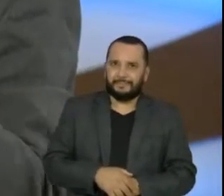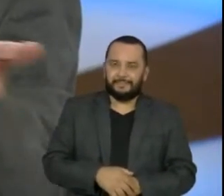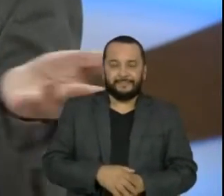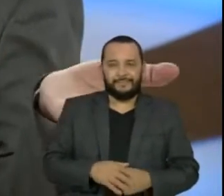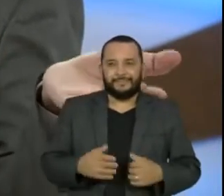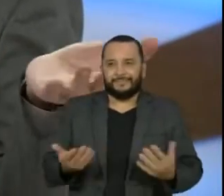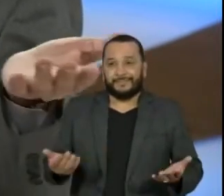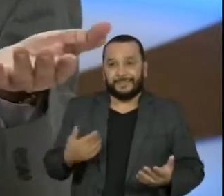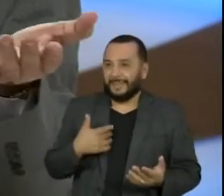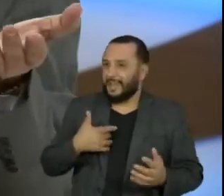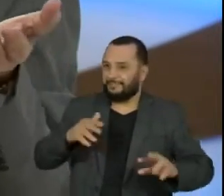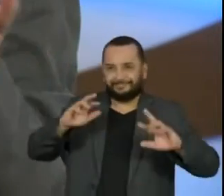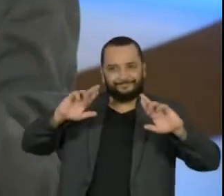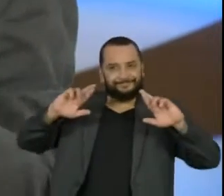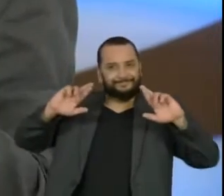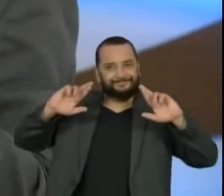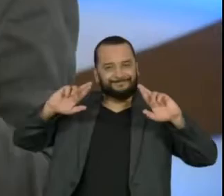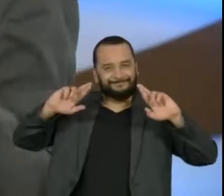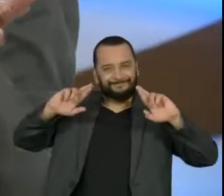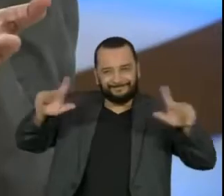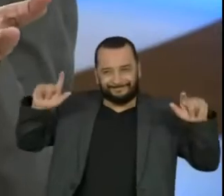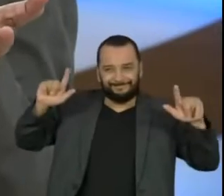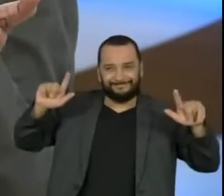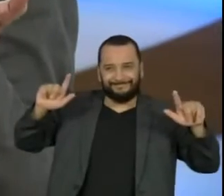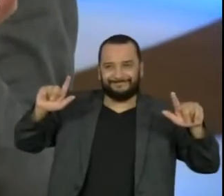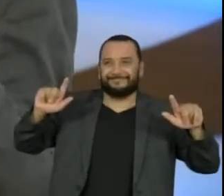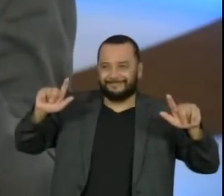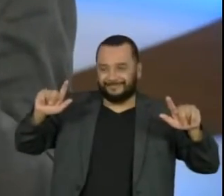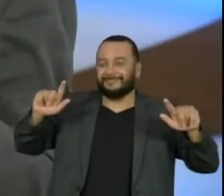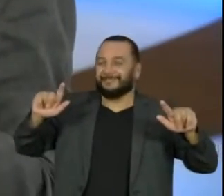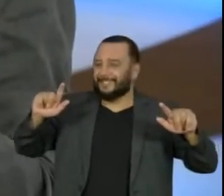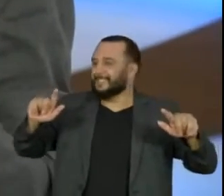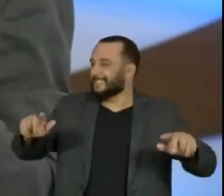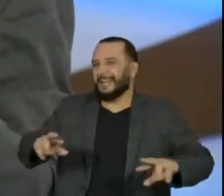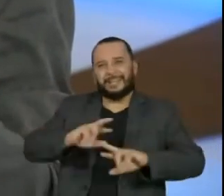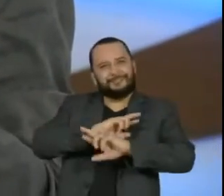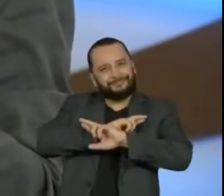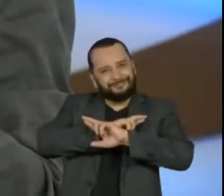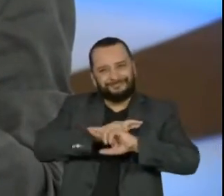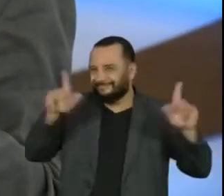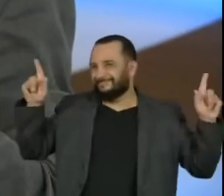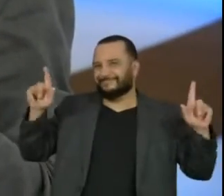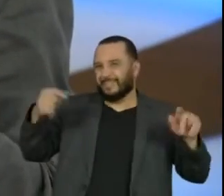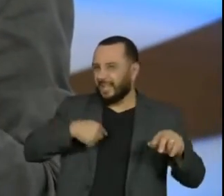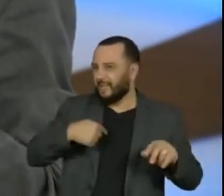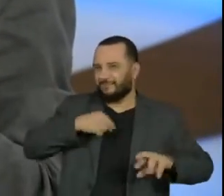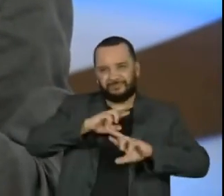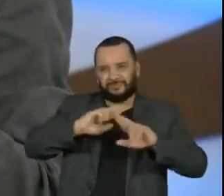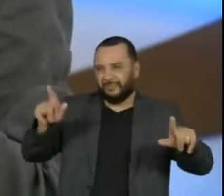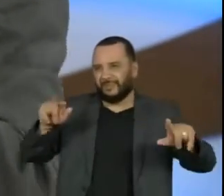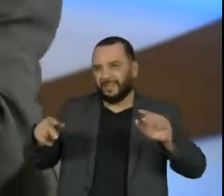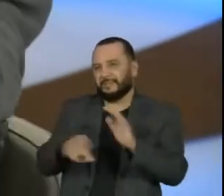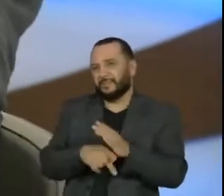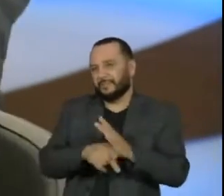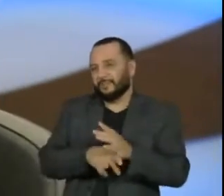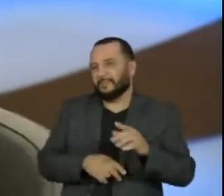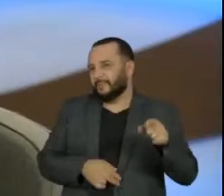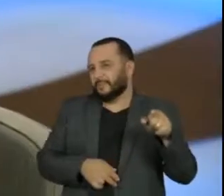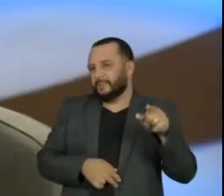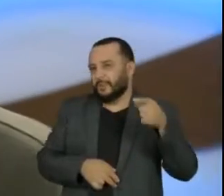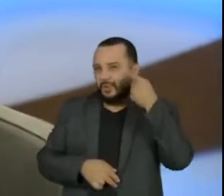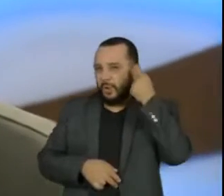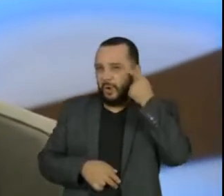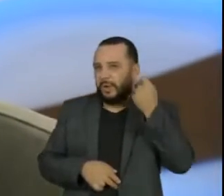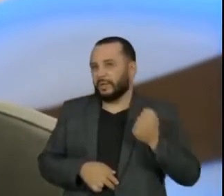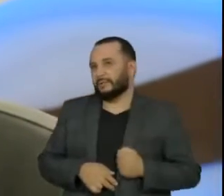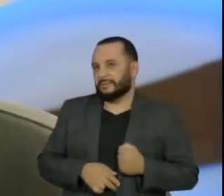É completamente diferente. Eu sou completamente diferente do que ele é. Entendeu? Agora, eu não sou